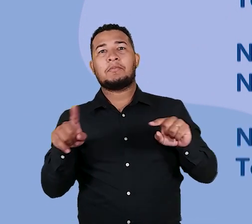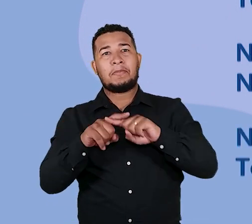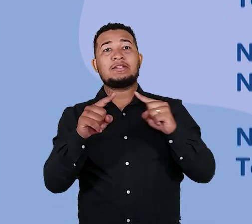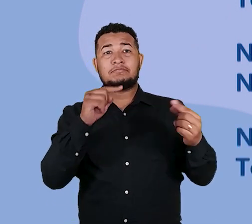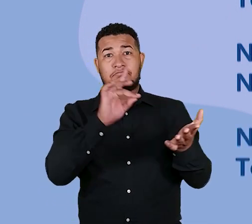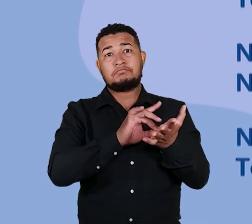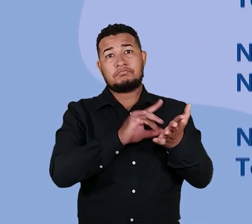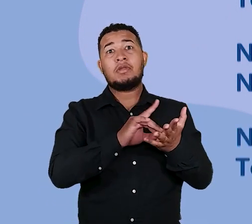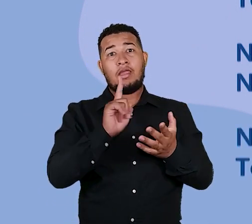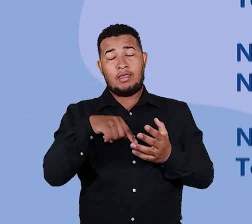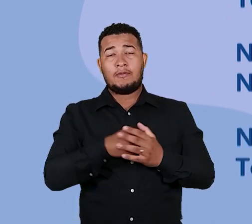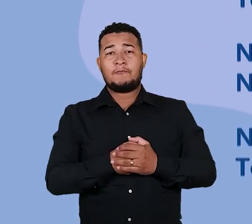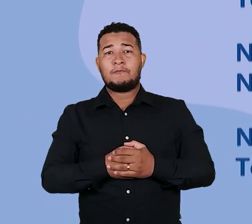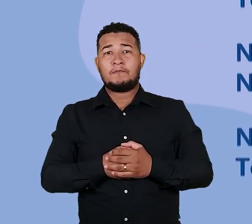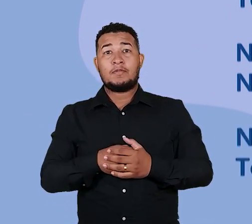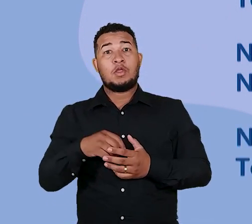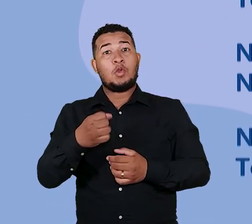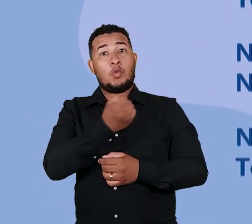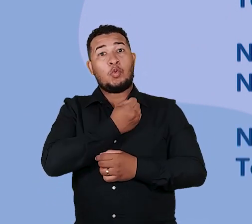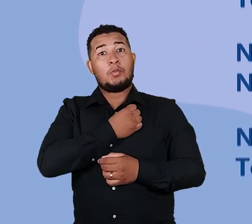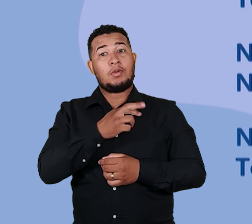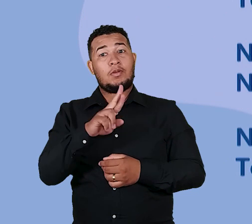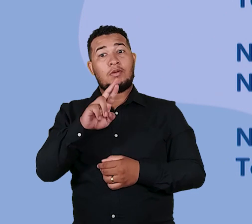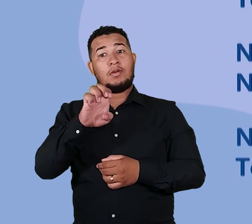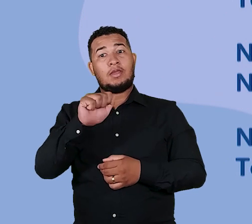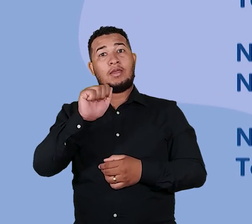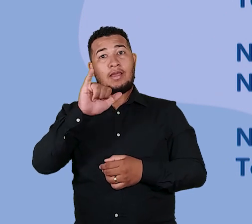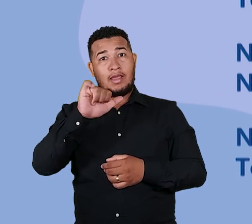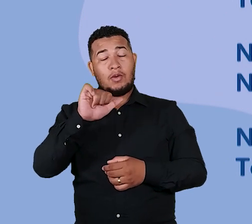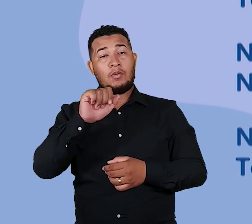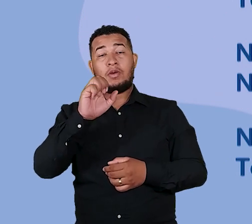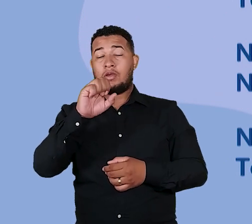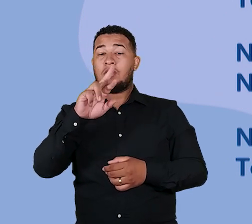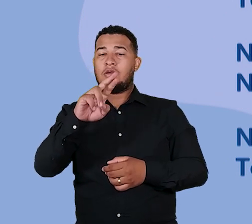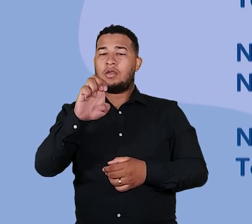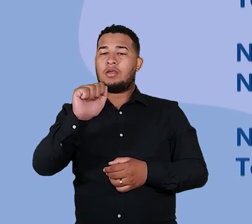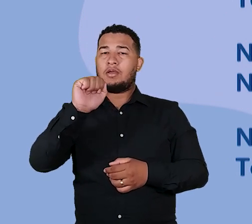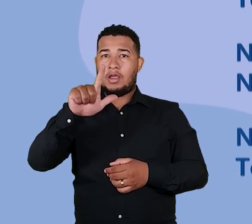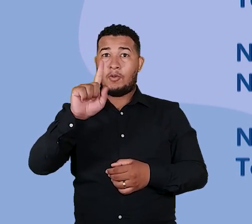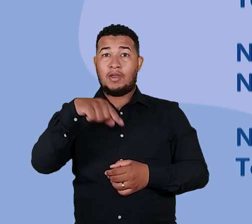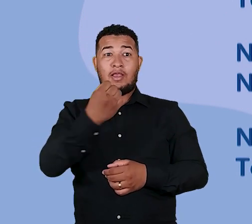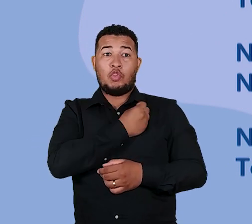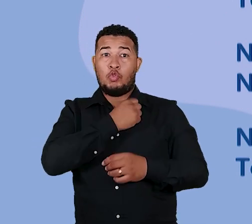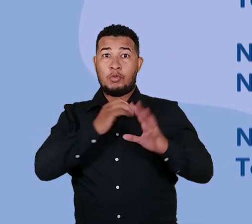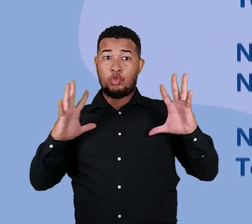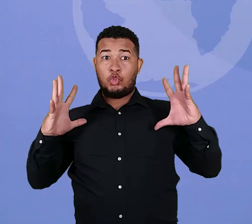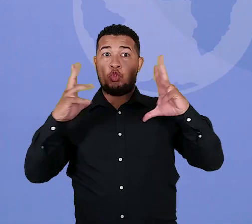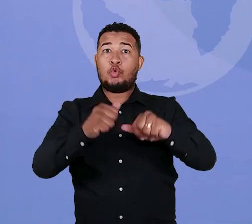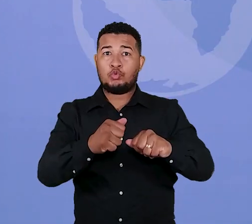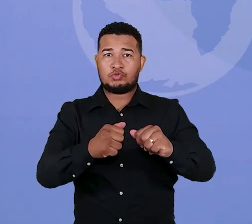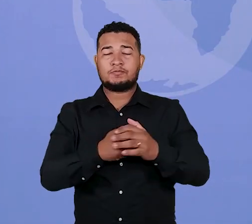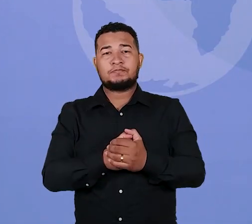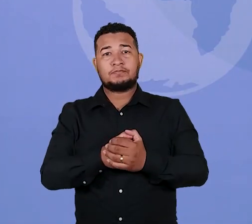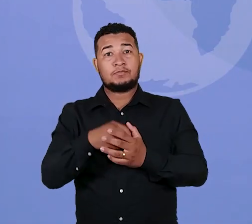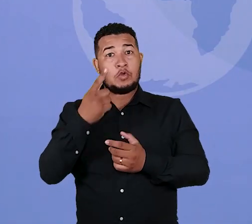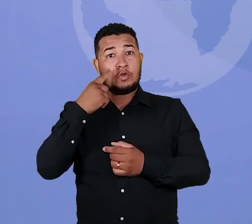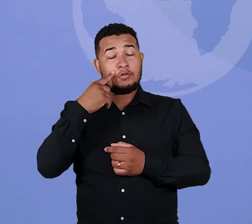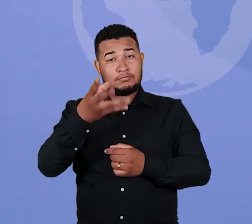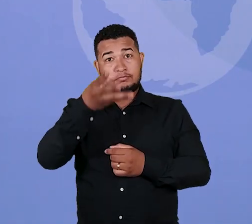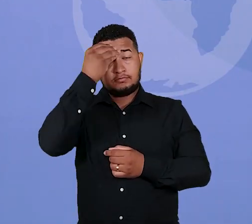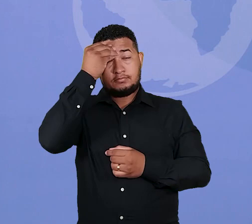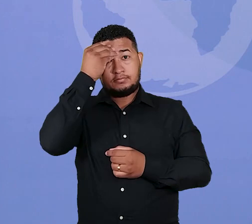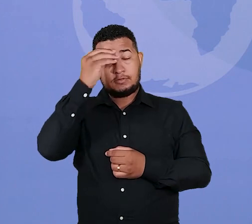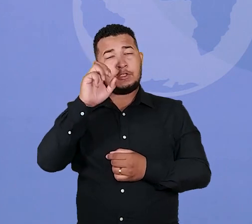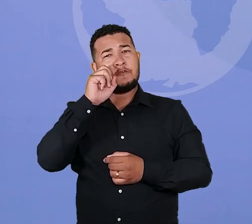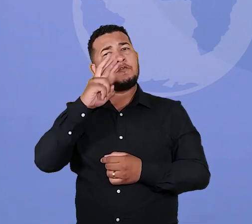números reais são todos os que existem. Se liga aqui agora em mim, olha só. Para gravar, hein? Para gravar.